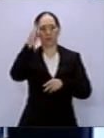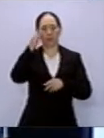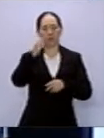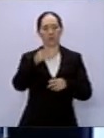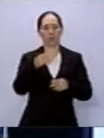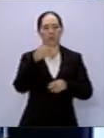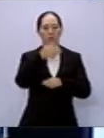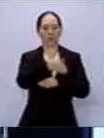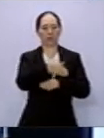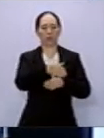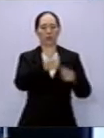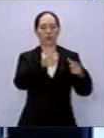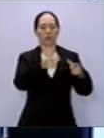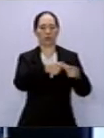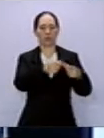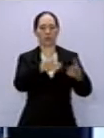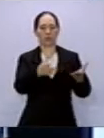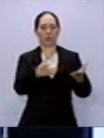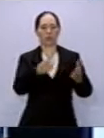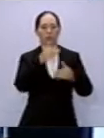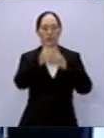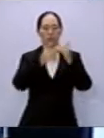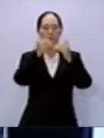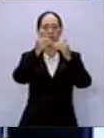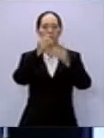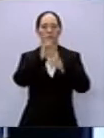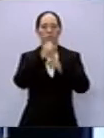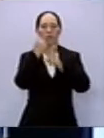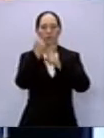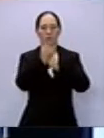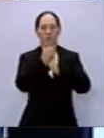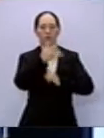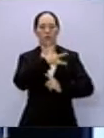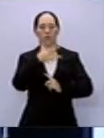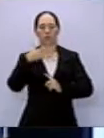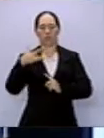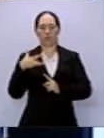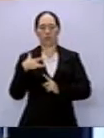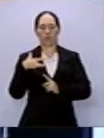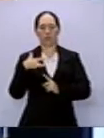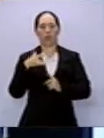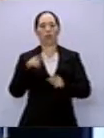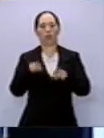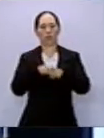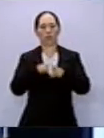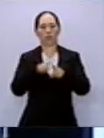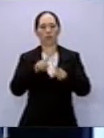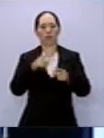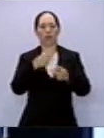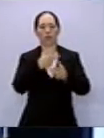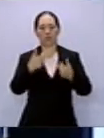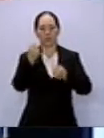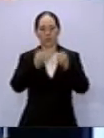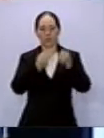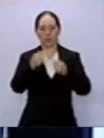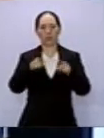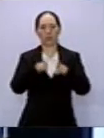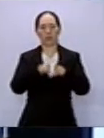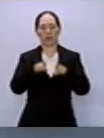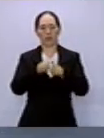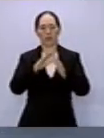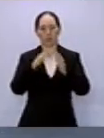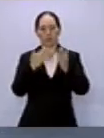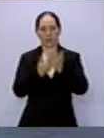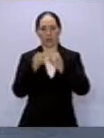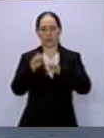o desenvolvimento da democracia e com o desenvolvimento da sociedade que é na área de saúde na área de transporte na de Educação na área